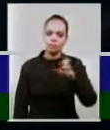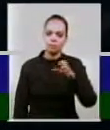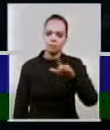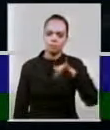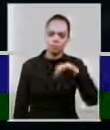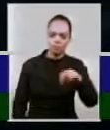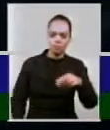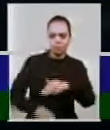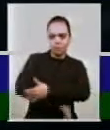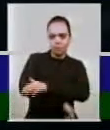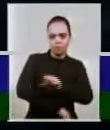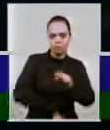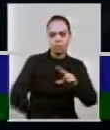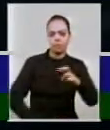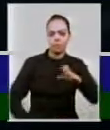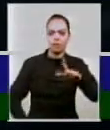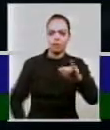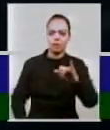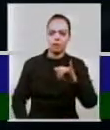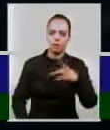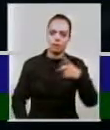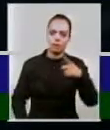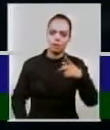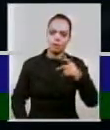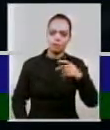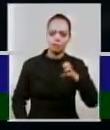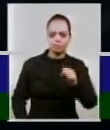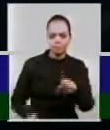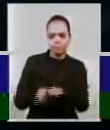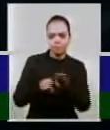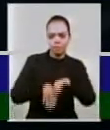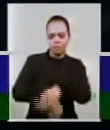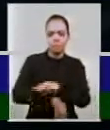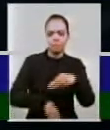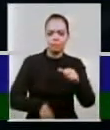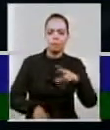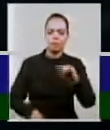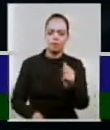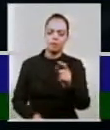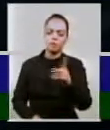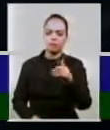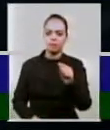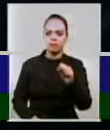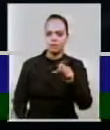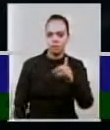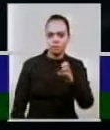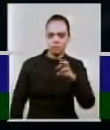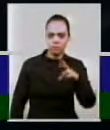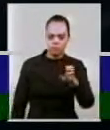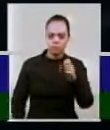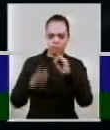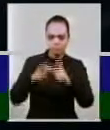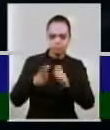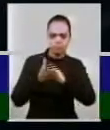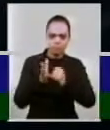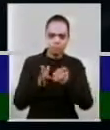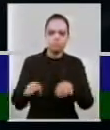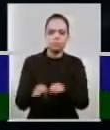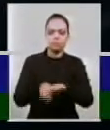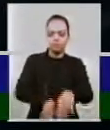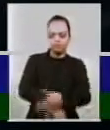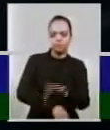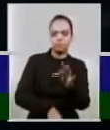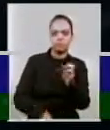Sueli Lopes da Silva, bairro São Jorge, na rua Maria das Dores Conceição, esquina com a rua Sueli Lopes da Silva, bairro São Jorge, na rua